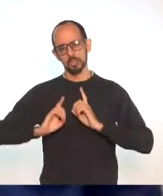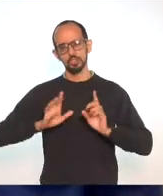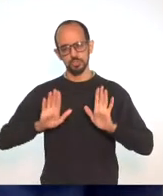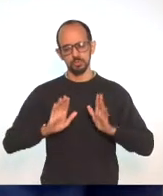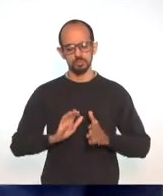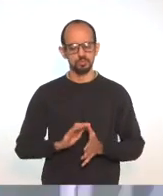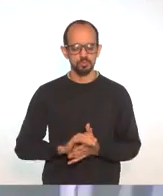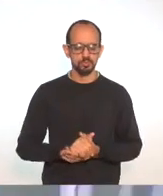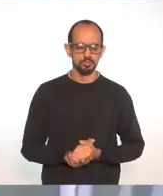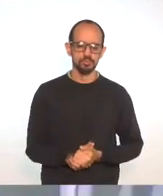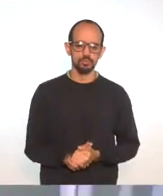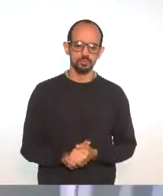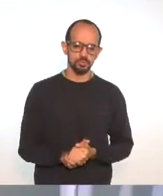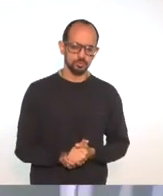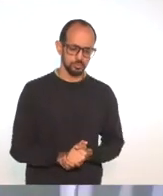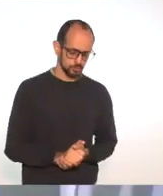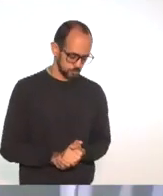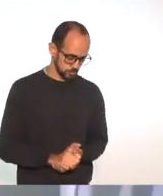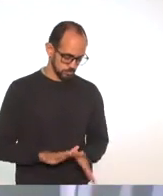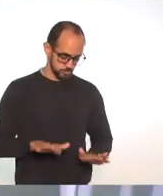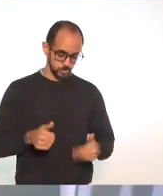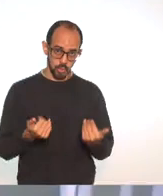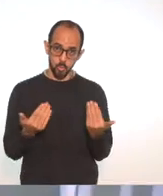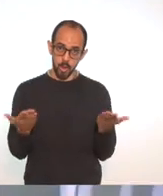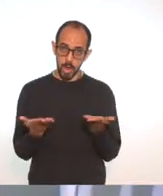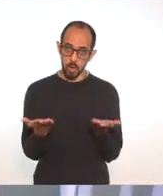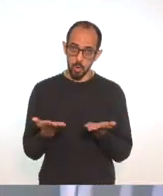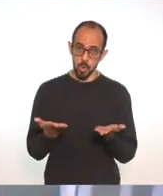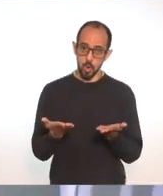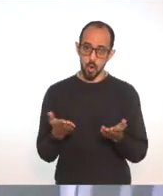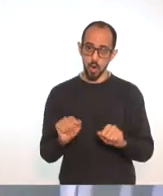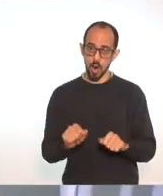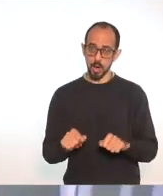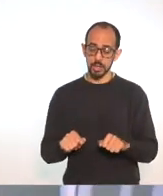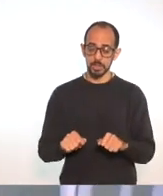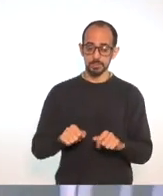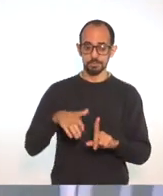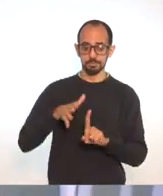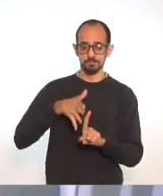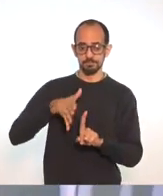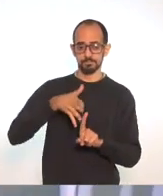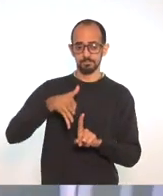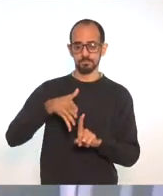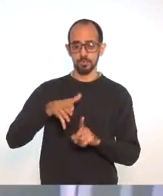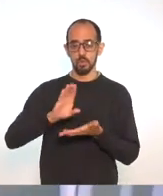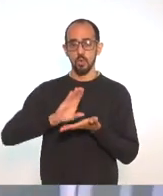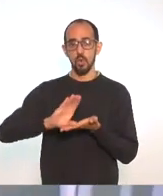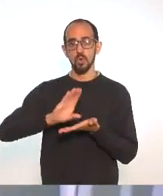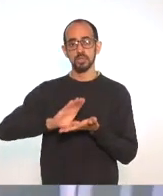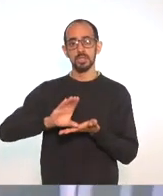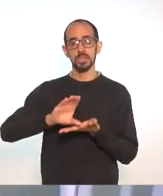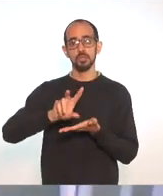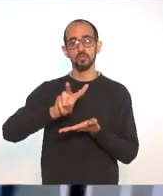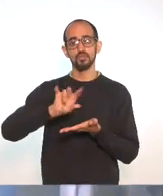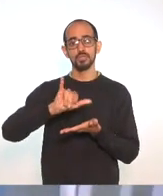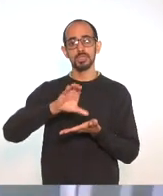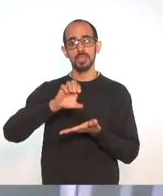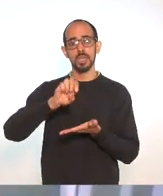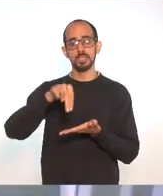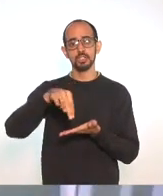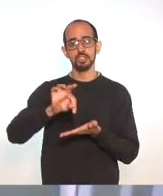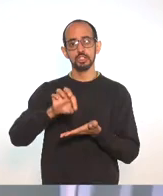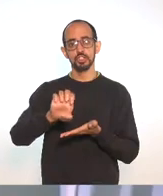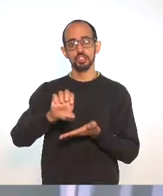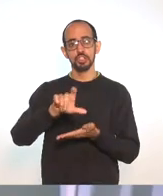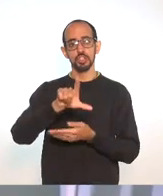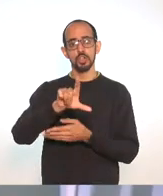muito obrigado eu passo a palavra Então é para as suas observações para o conselheiro O Vicente Loureiro cuja